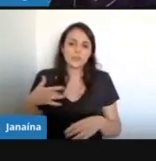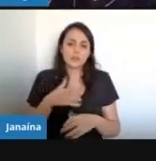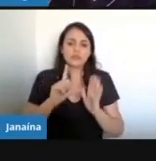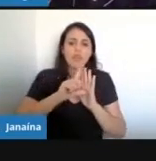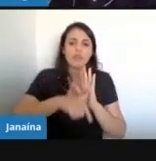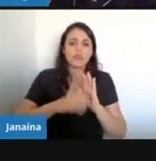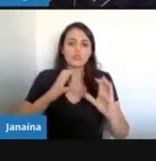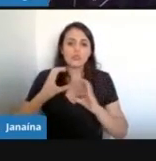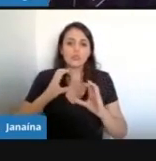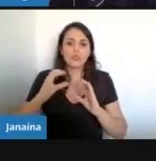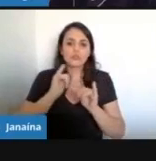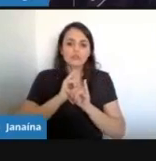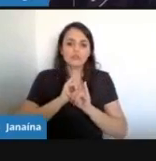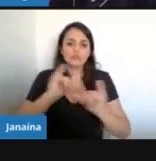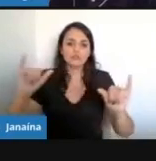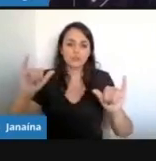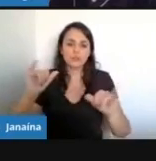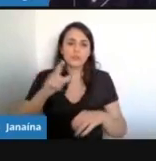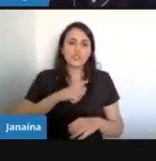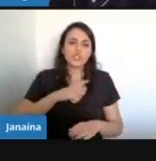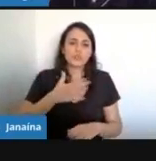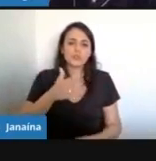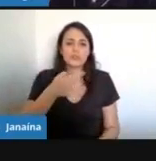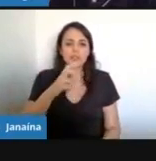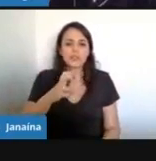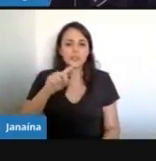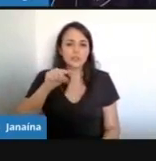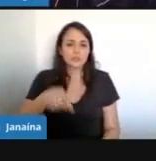Saúde, né? Então, nós tínhamos aí